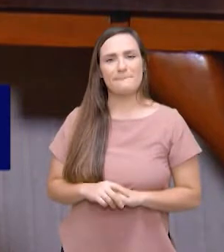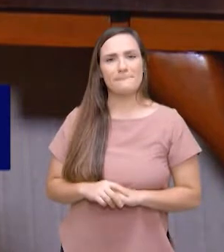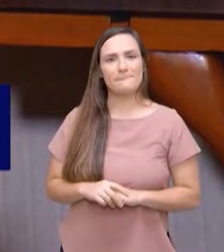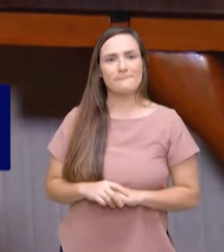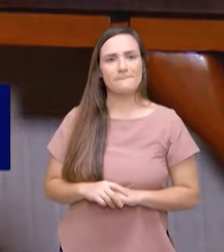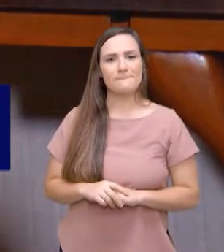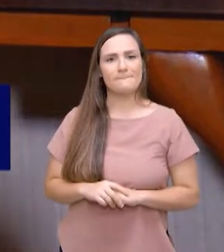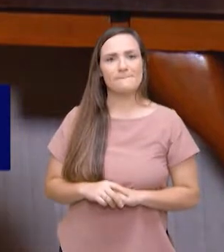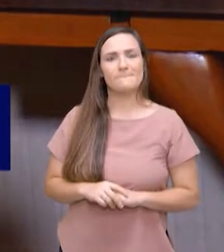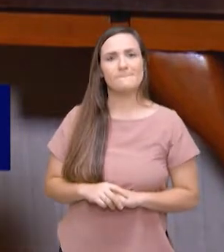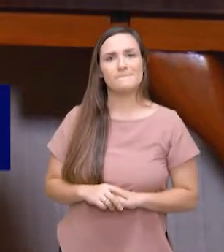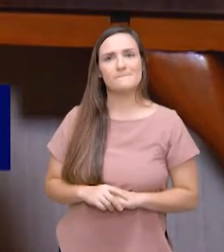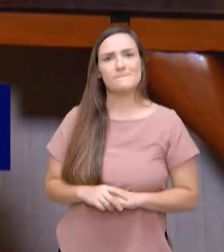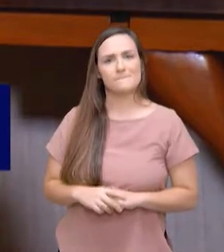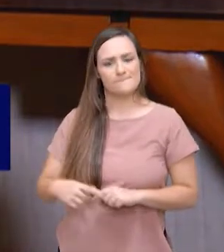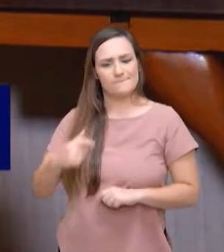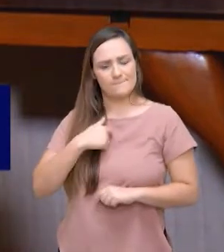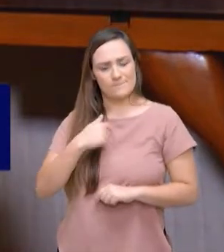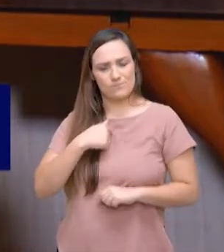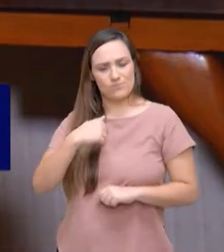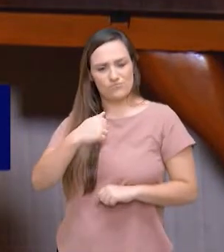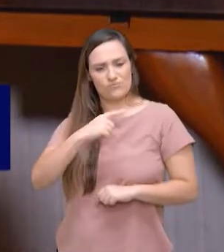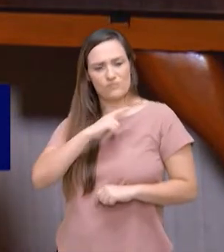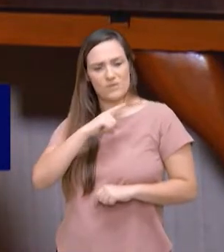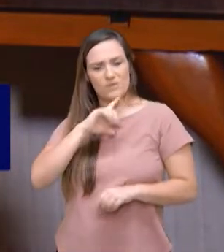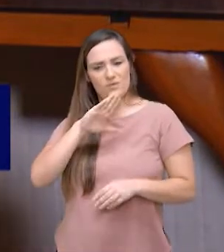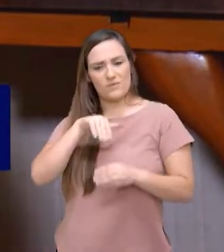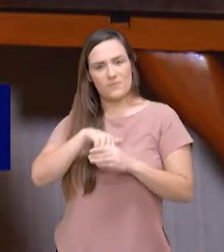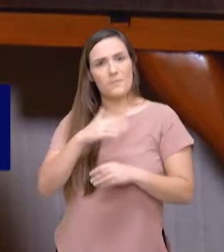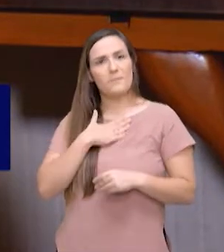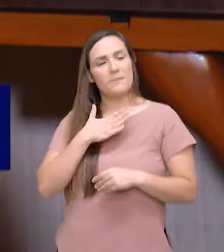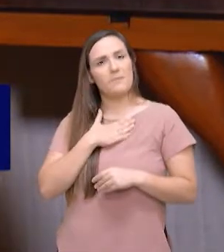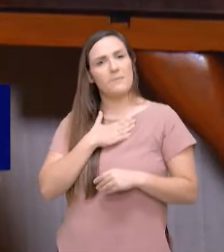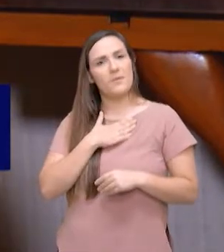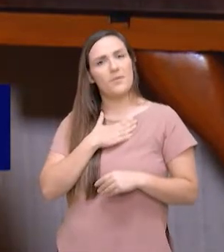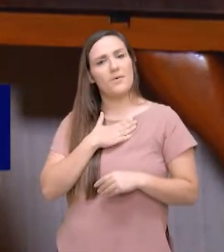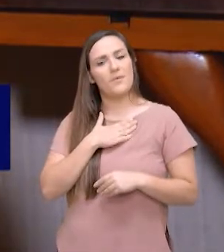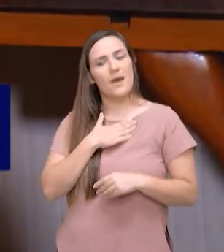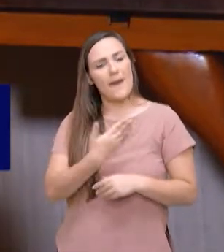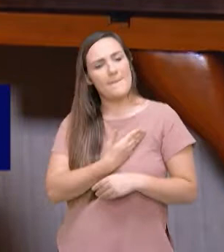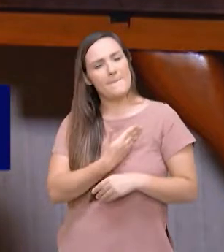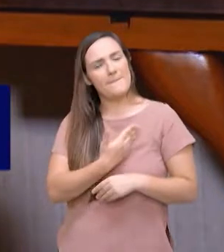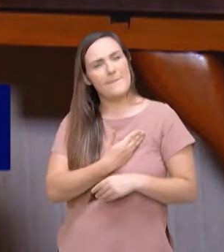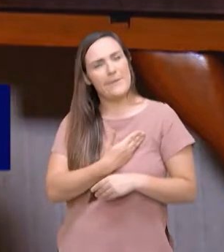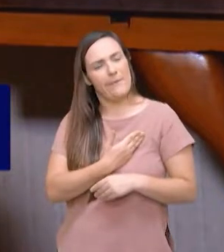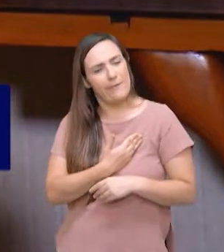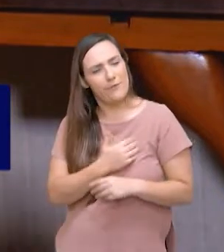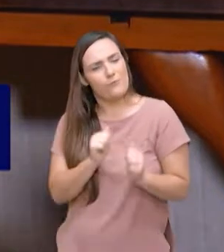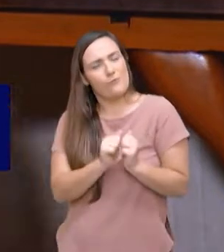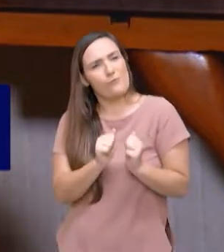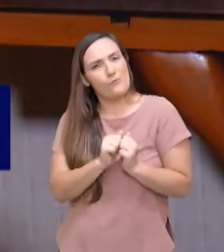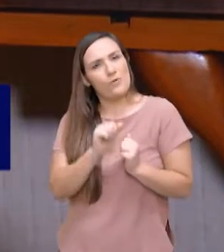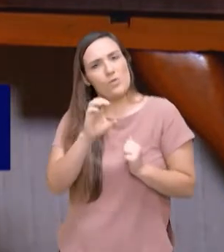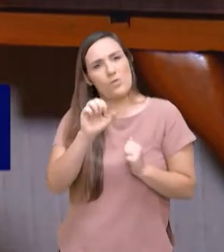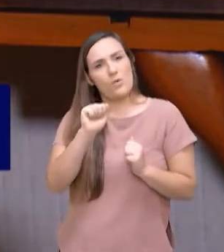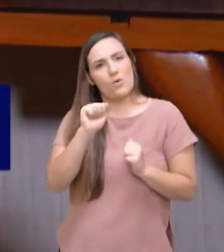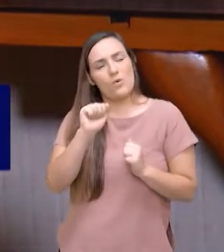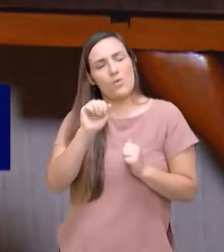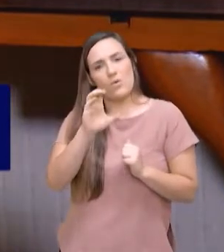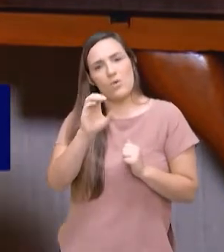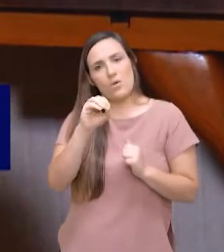era... basicamente, eu recebi votos do meu compadre e hoje